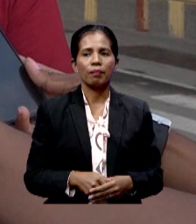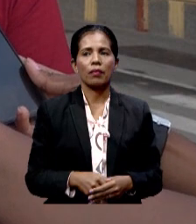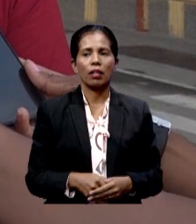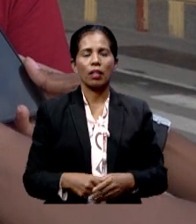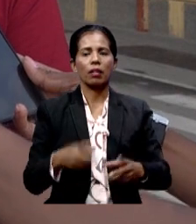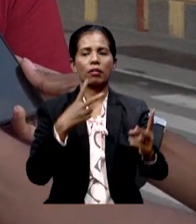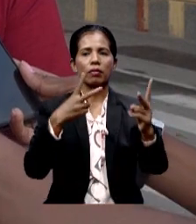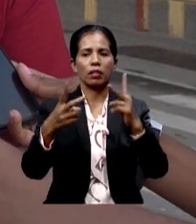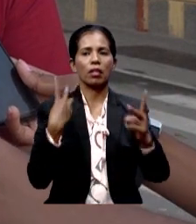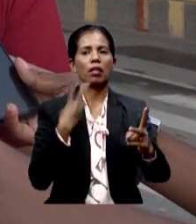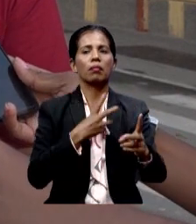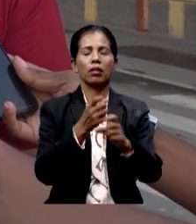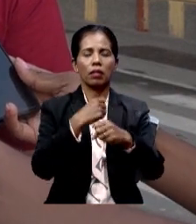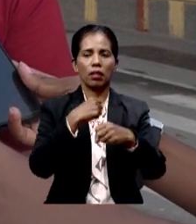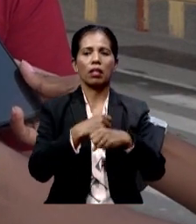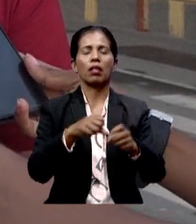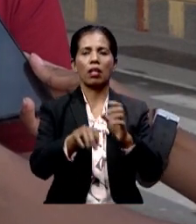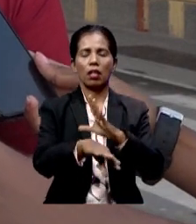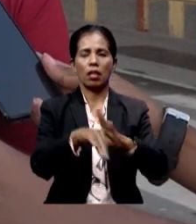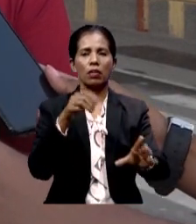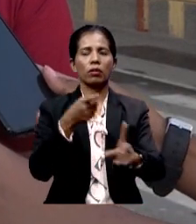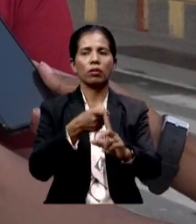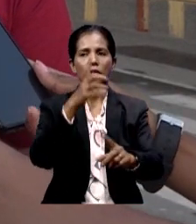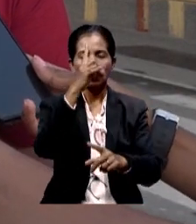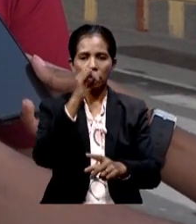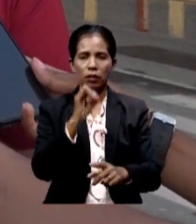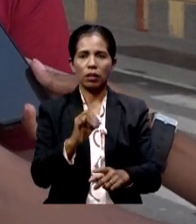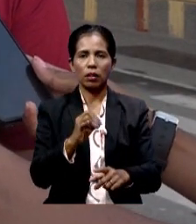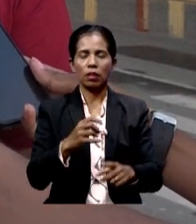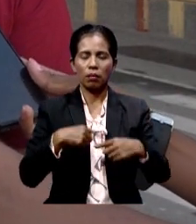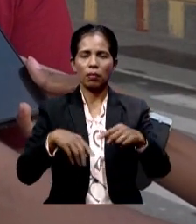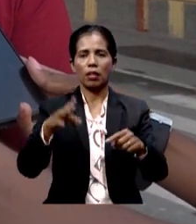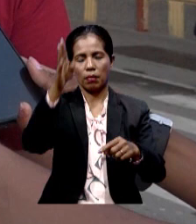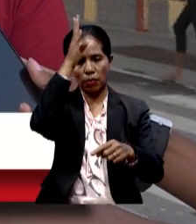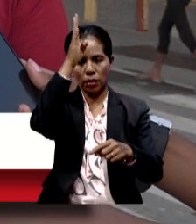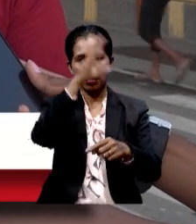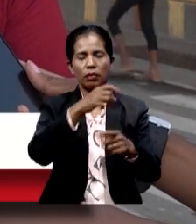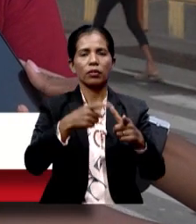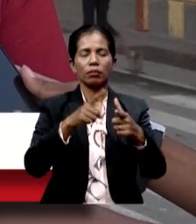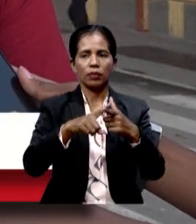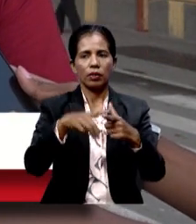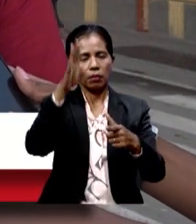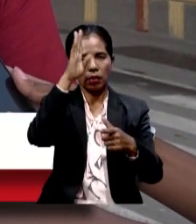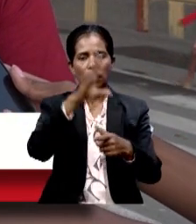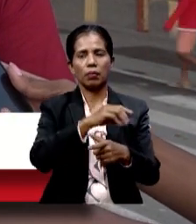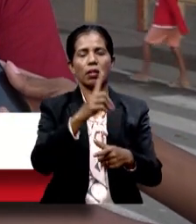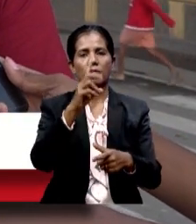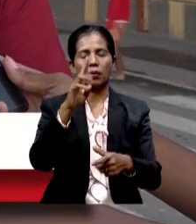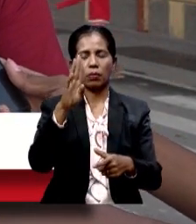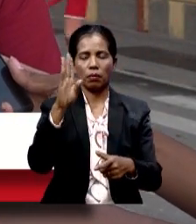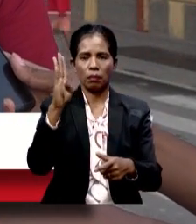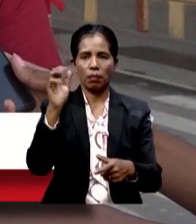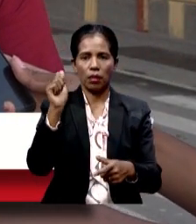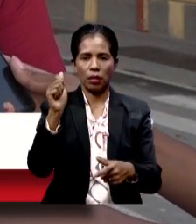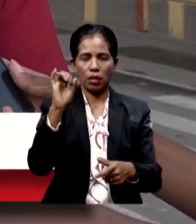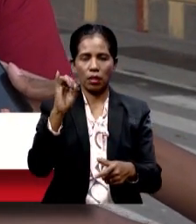missi Haloma, a missi Saihosi Dili, ba Bali, a foi no Bali, ba Dubai, Dubai depois liba